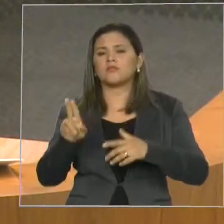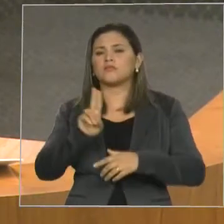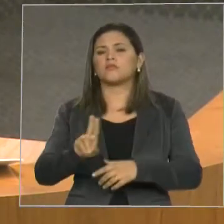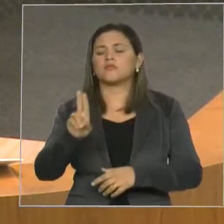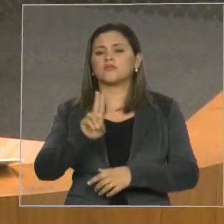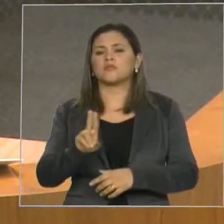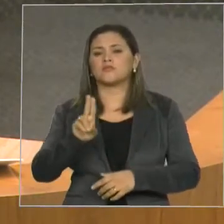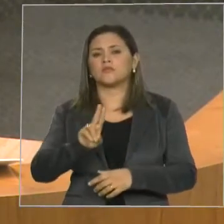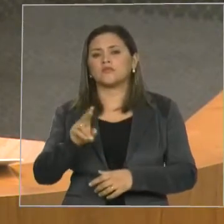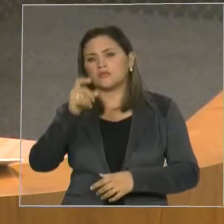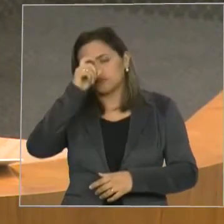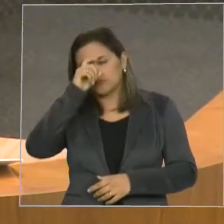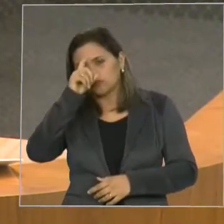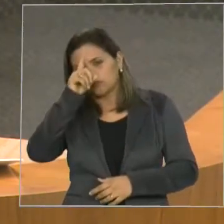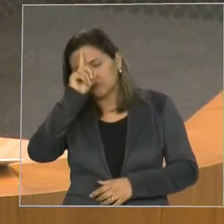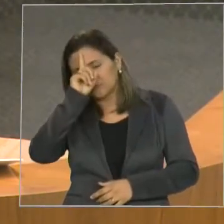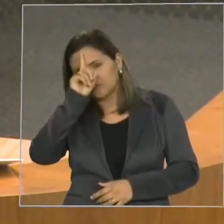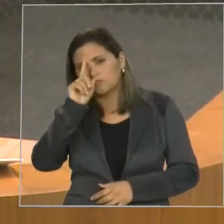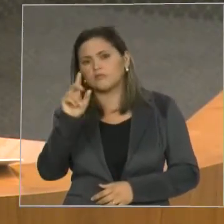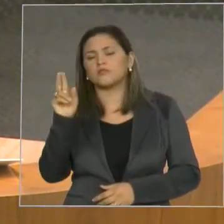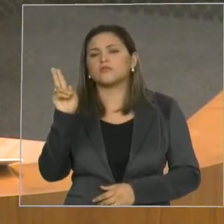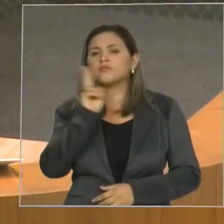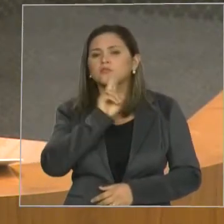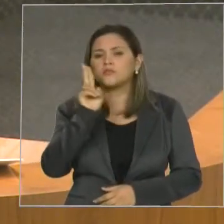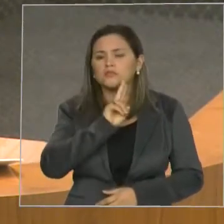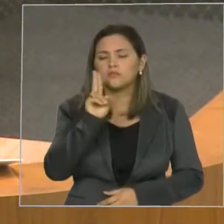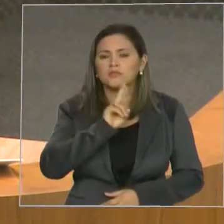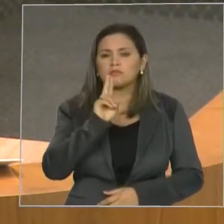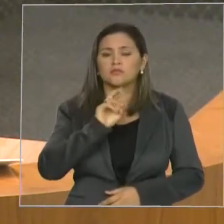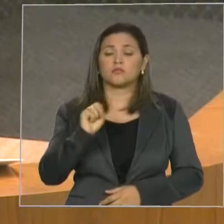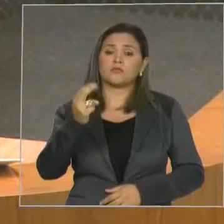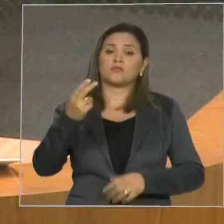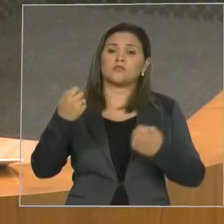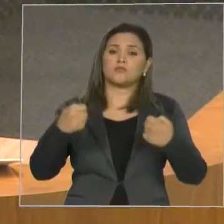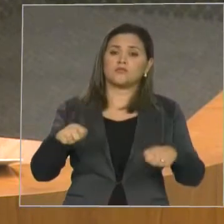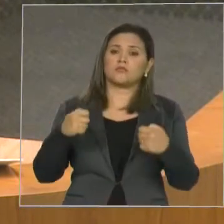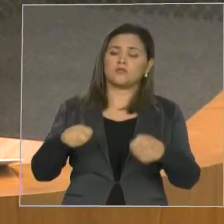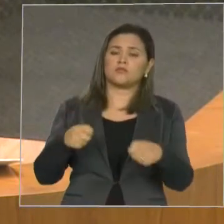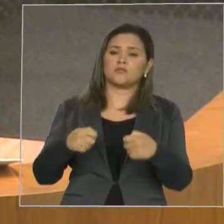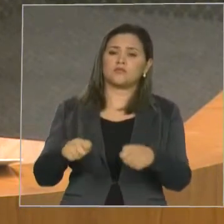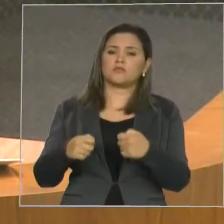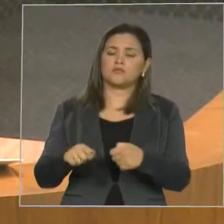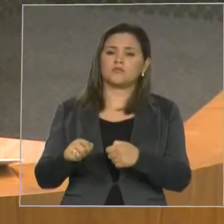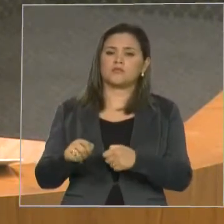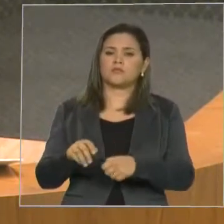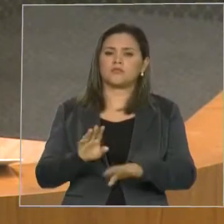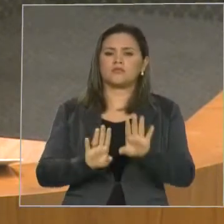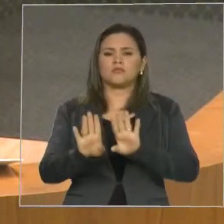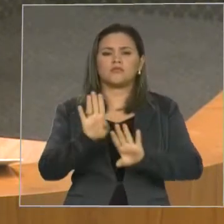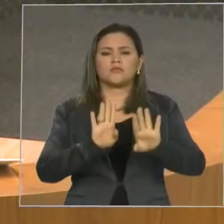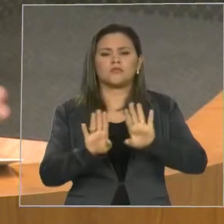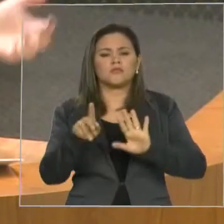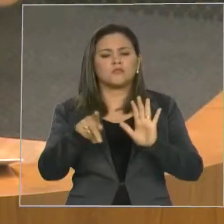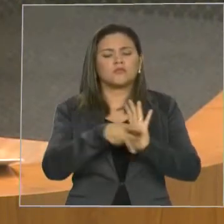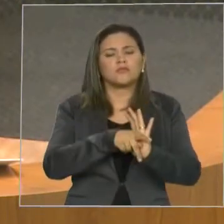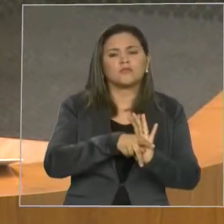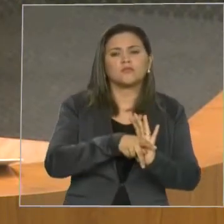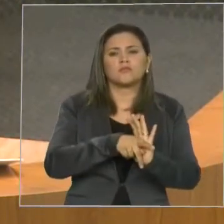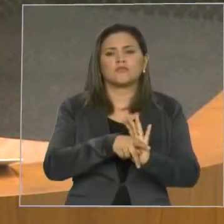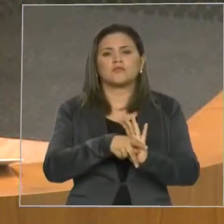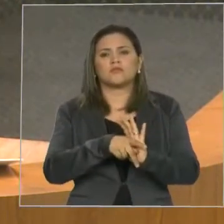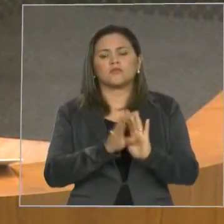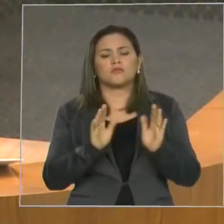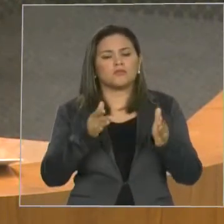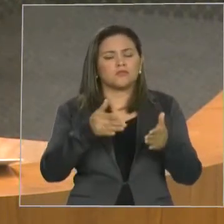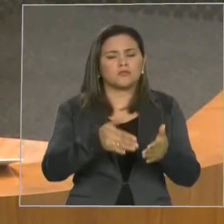ou emergência, de emergência, ou necessita de tratamento especializado, geralmente